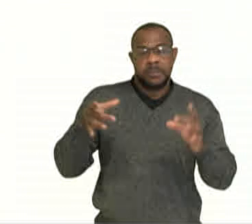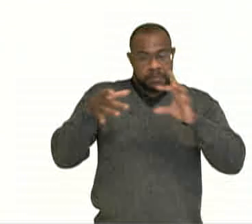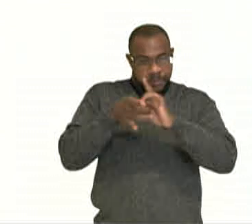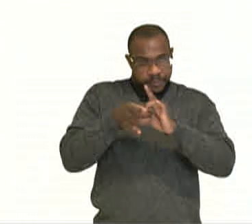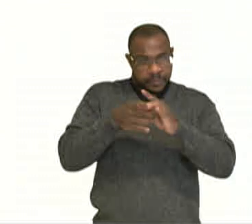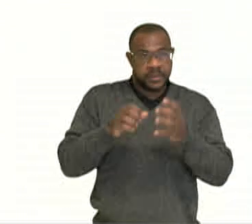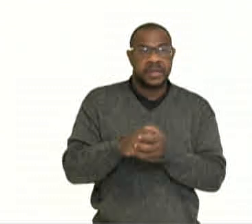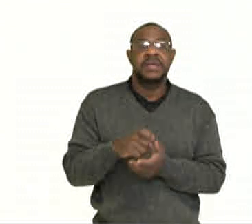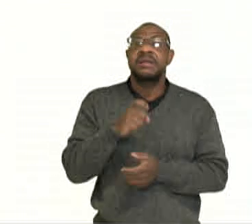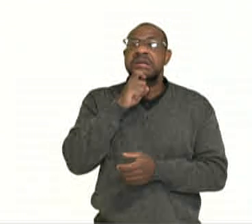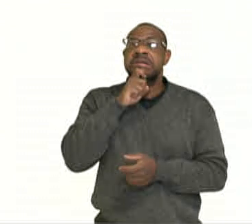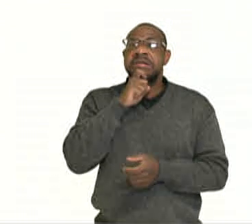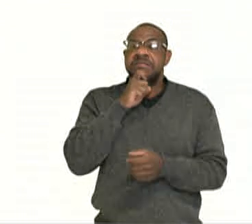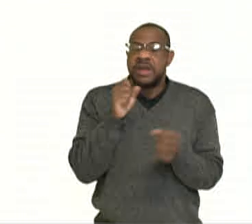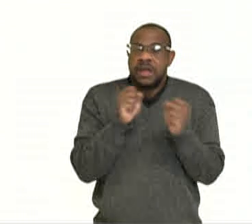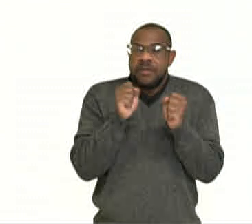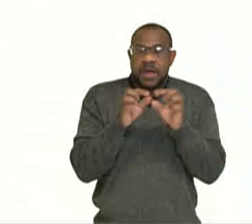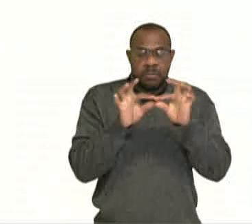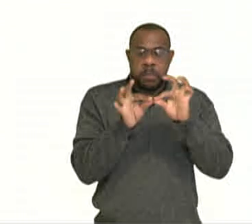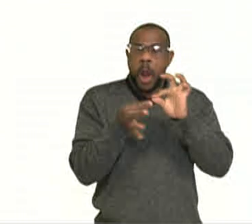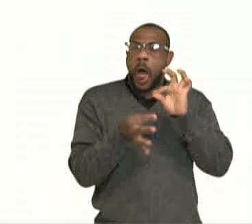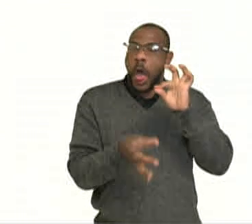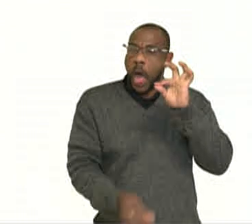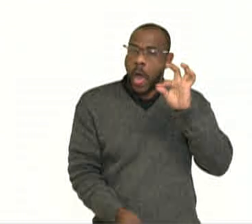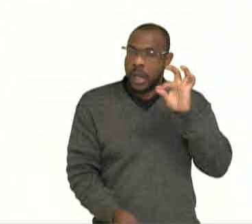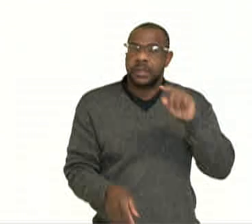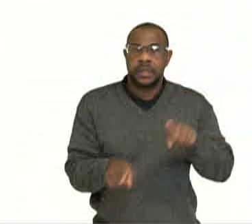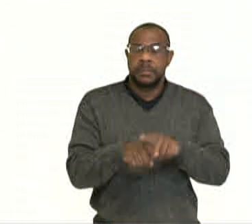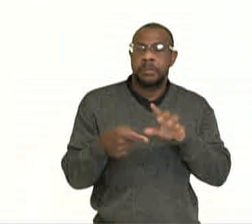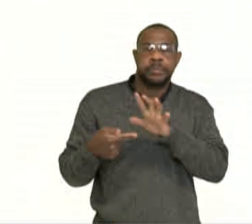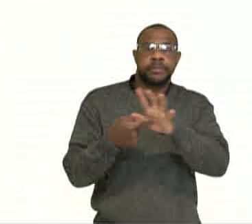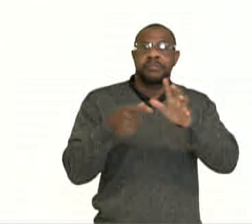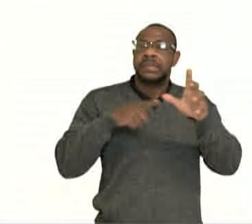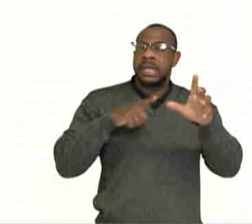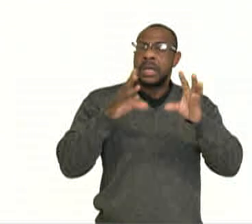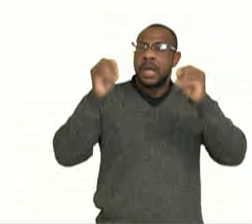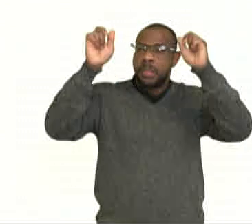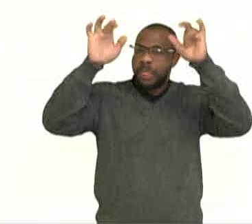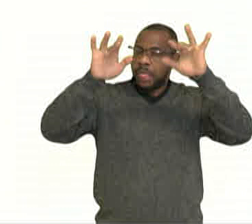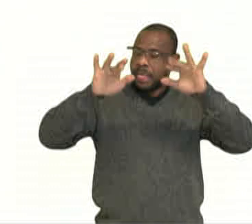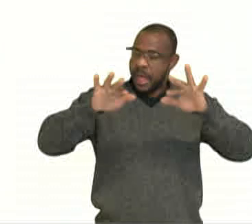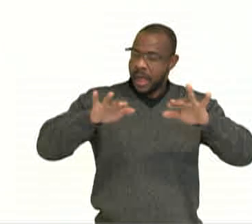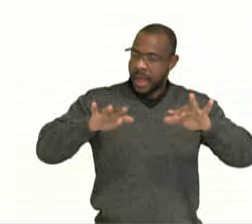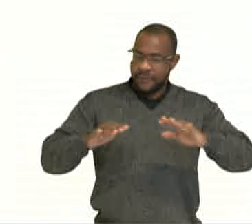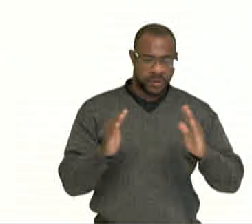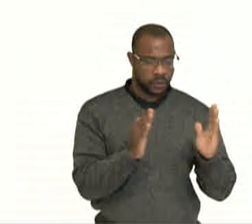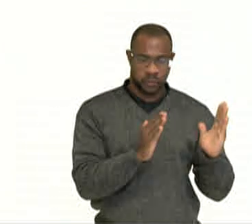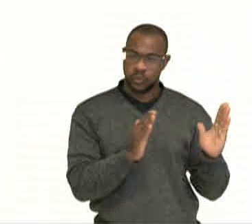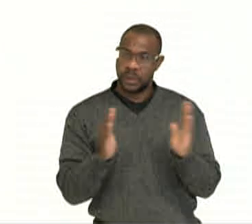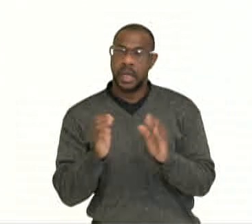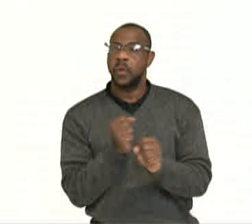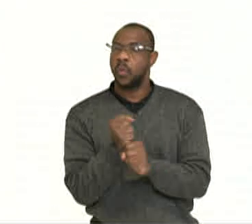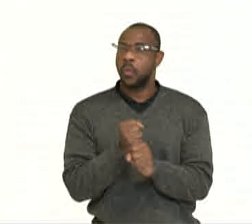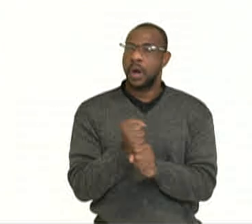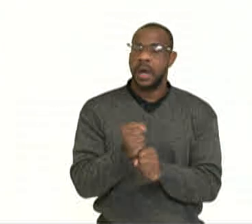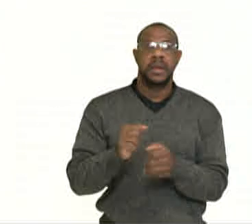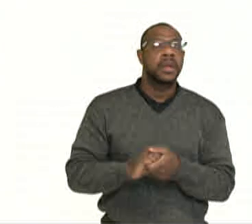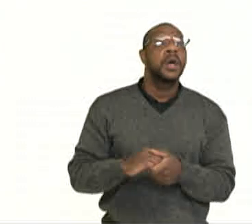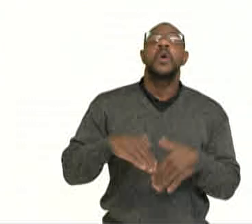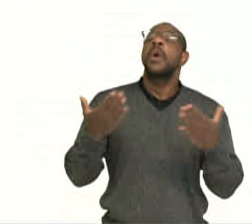curtos e invernos prolongados, sendo muito exposta à neve durante grande parte do ano. E